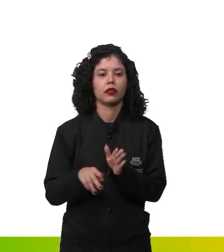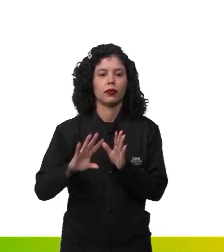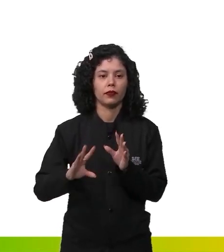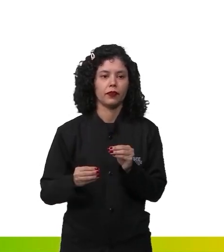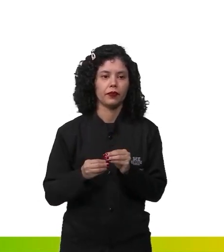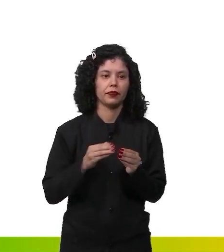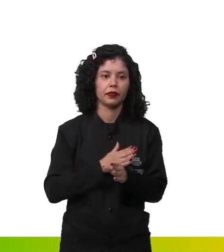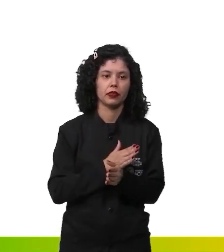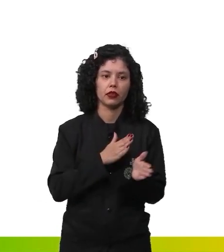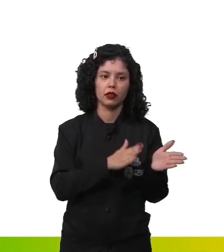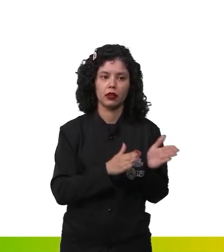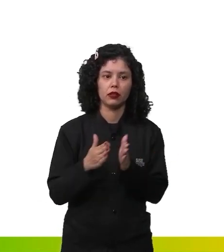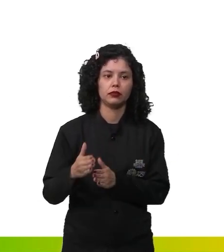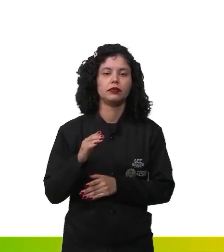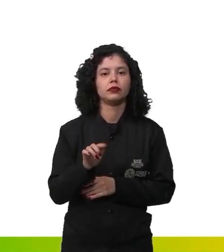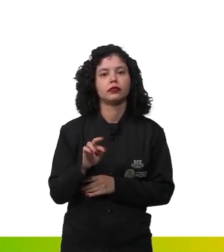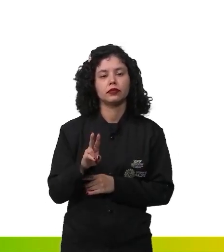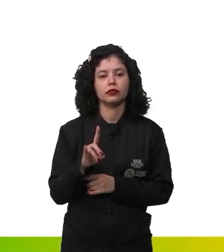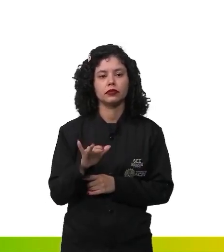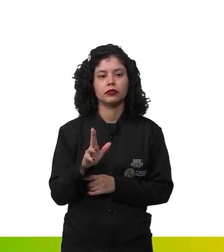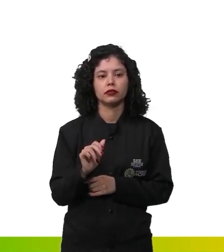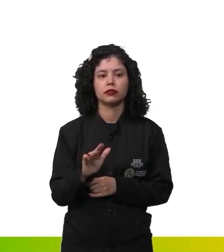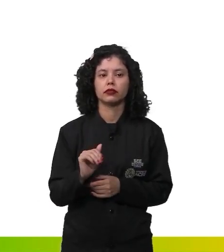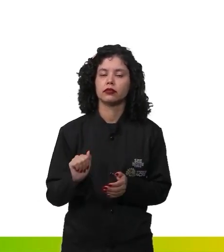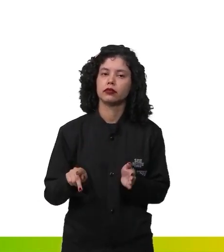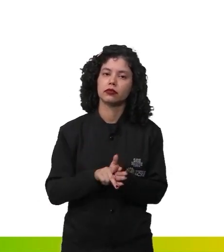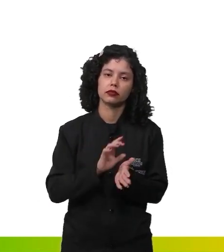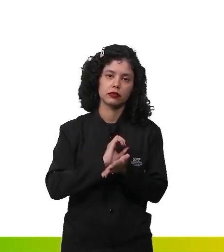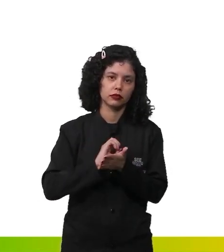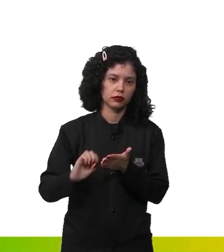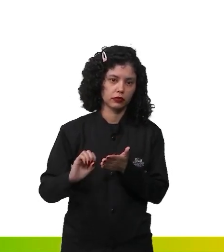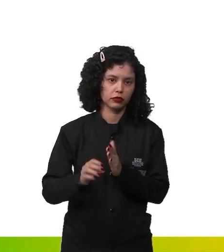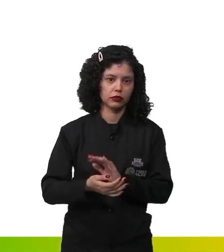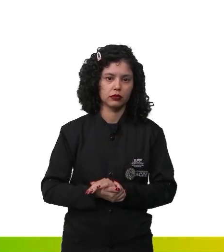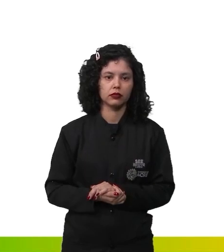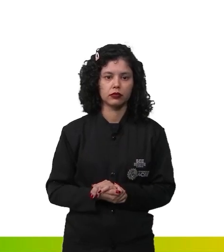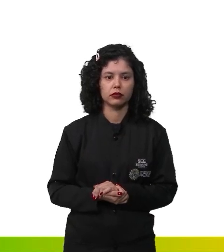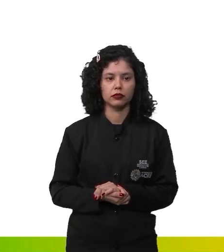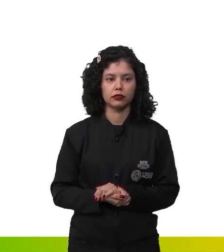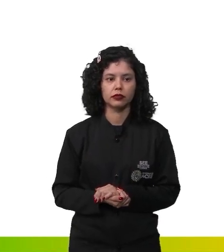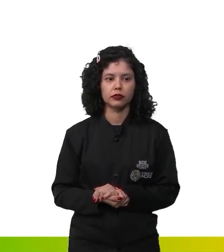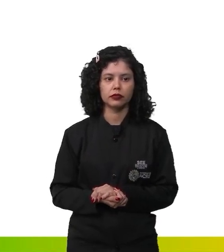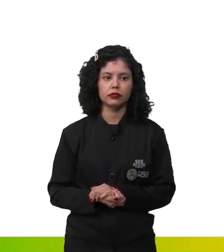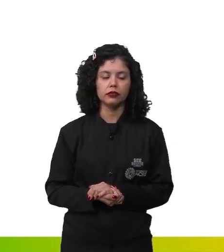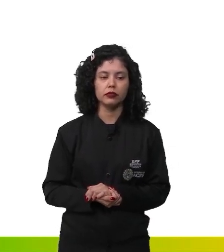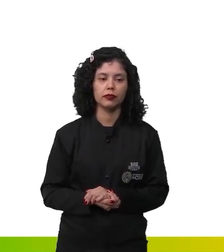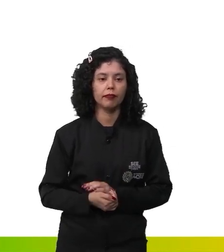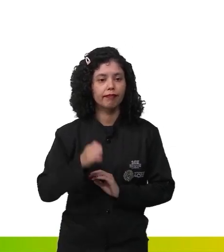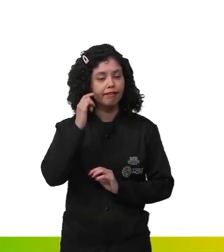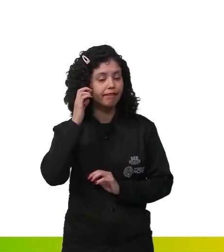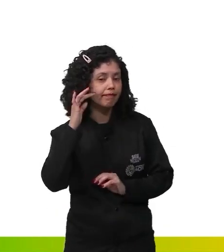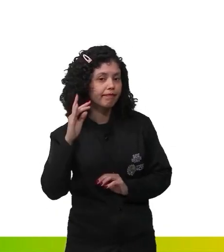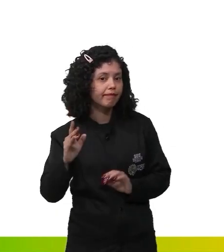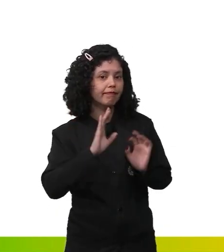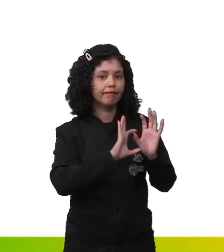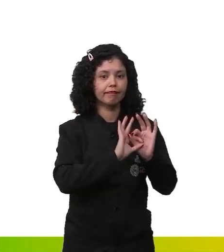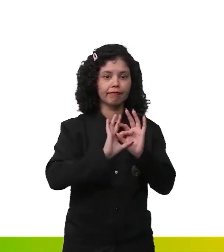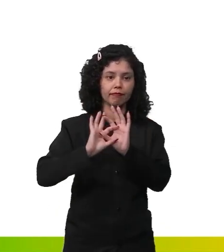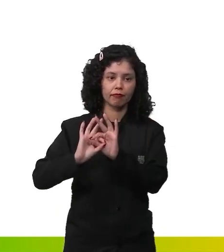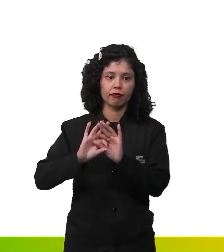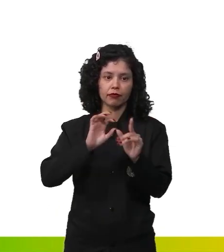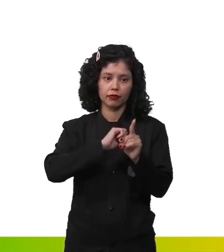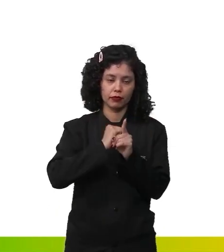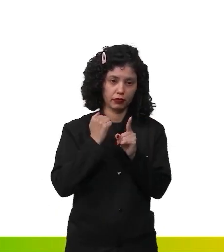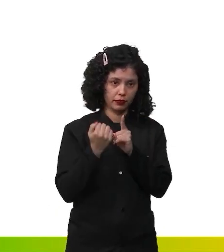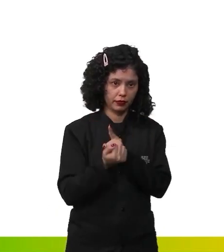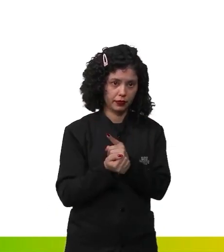complexidade social, passando da solidariedade mecânica para a orgânica. E, por fim, refletir sobre